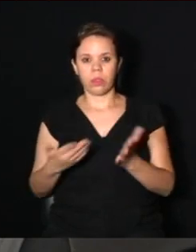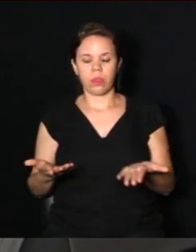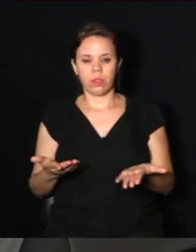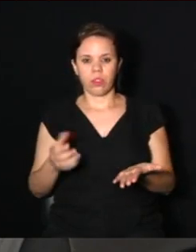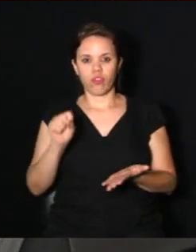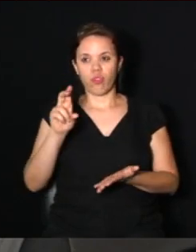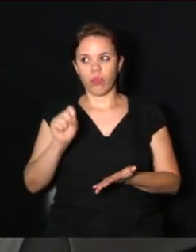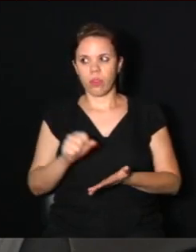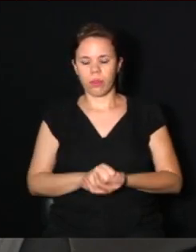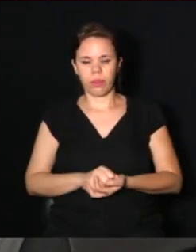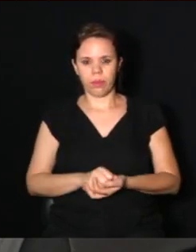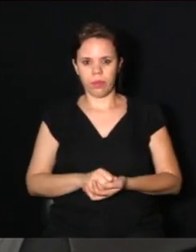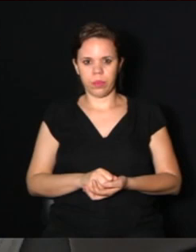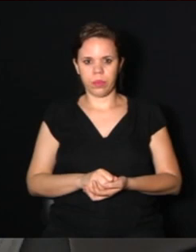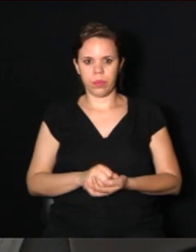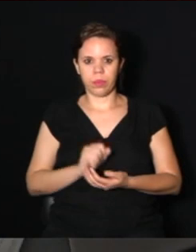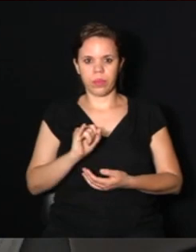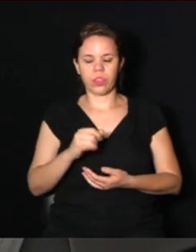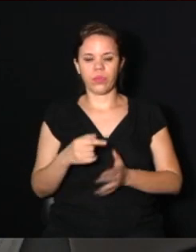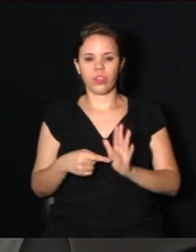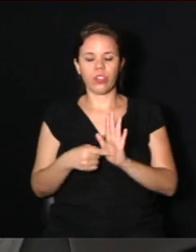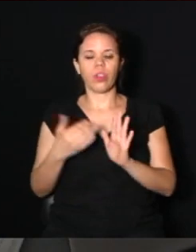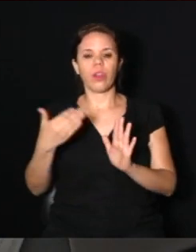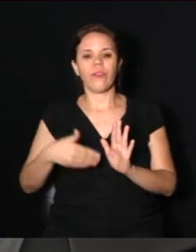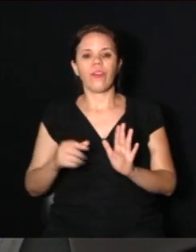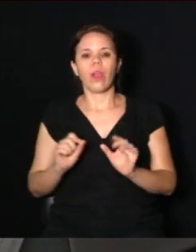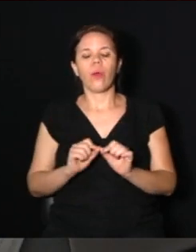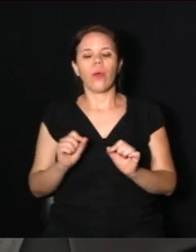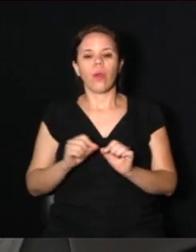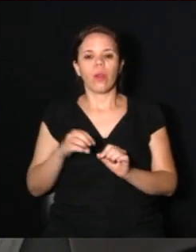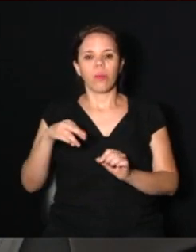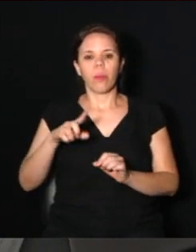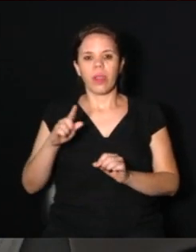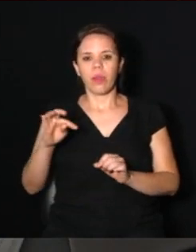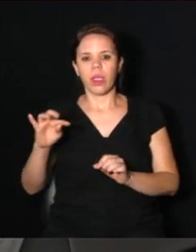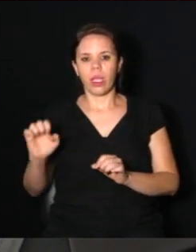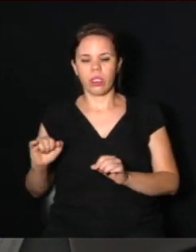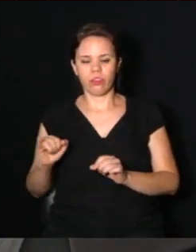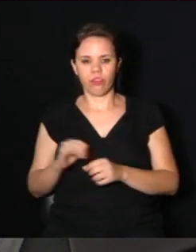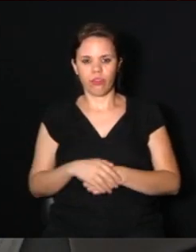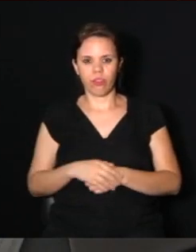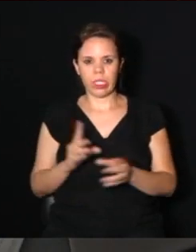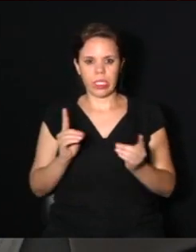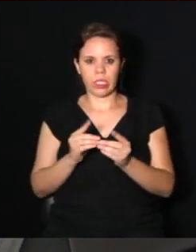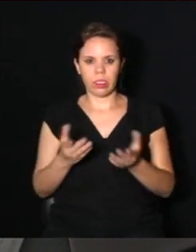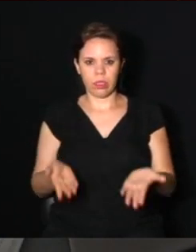SUS, enfim, se a gente fosse levar em consideração que o Mário Gatti devesse atender